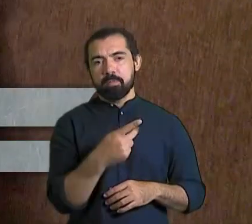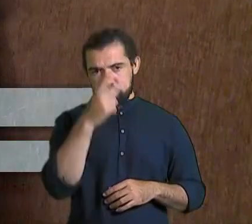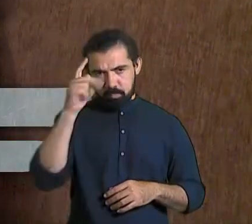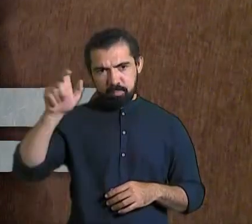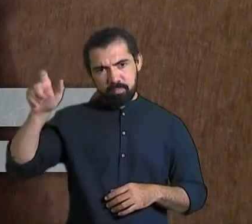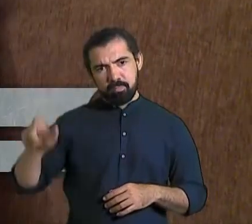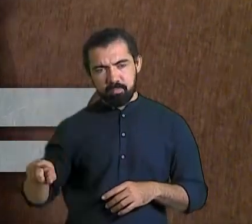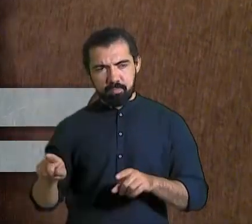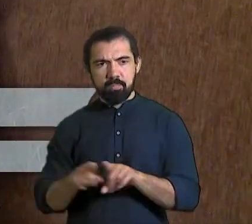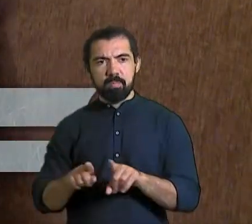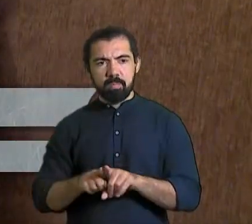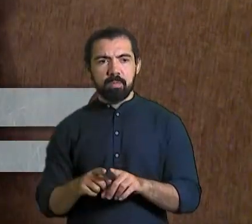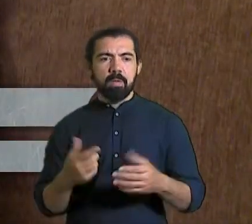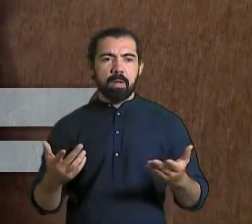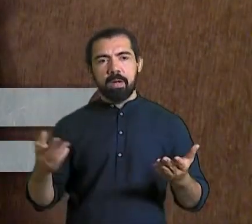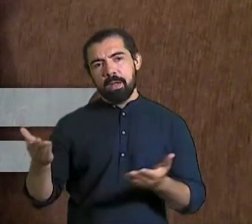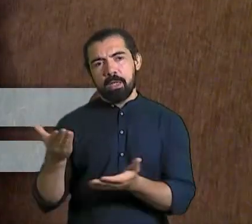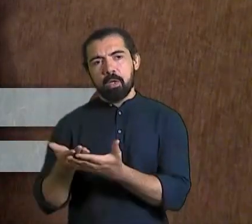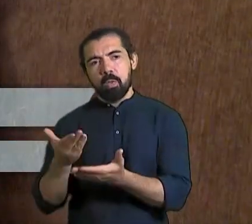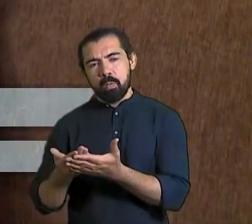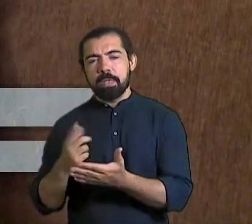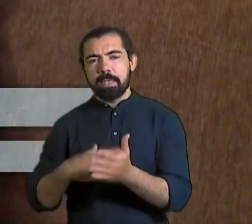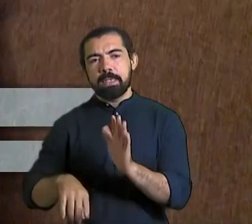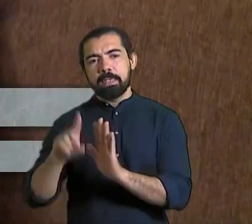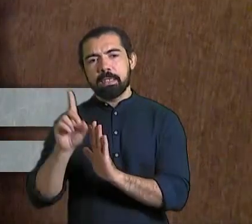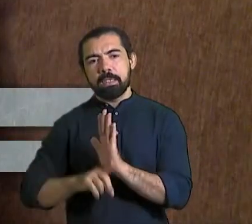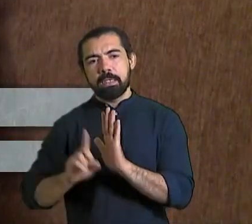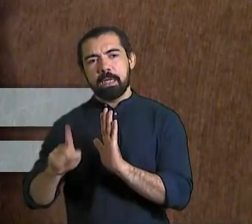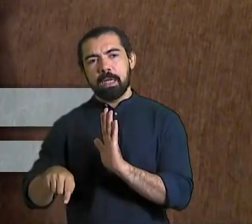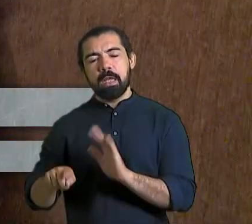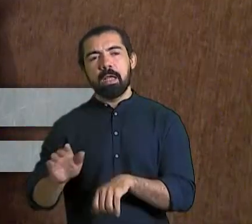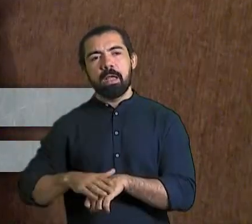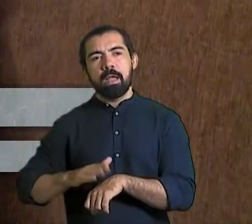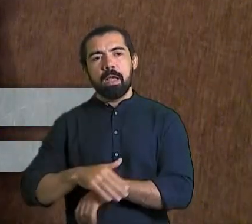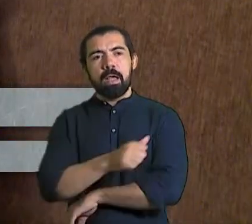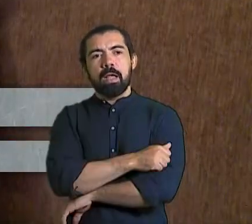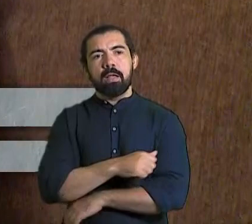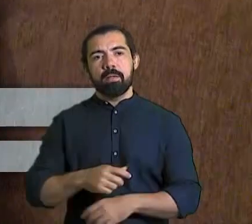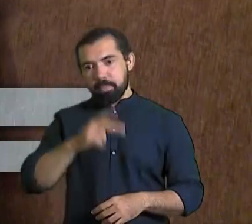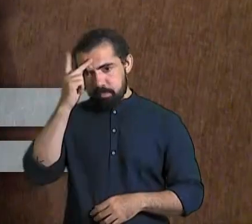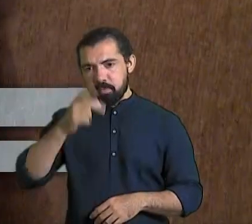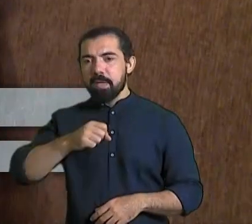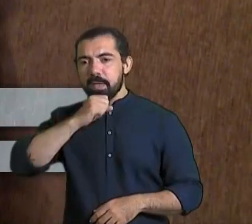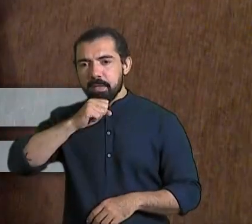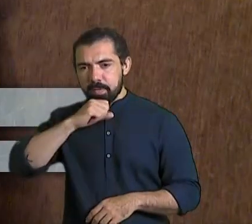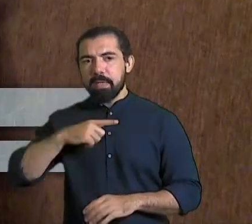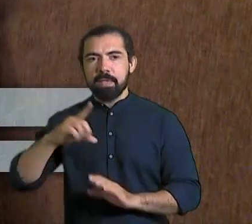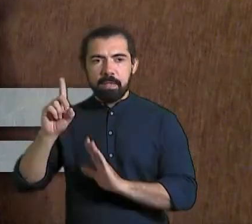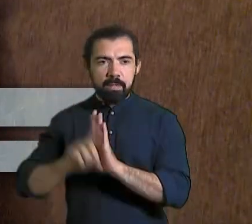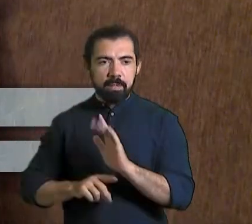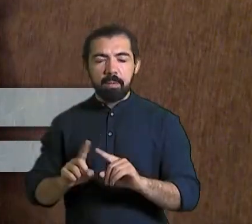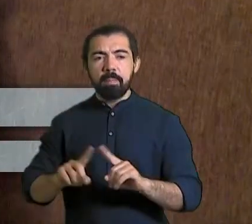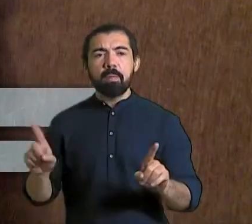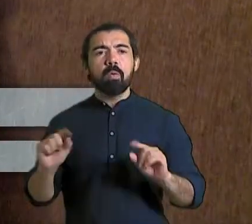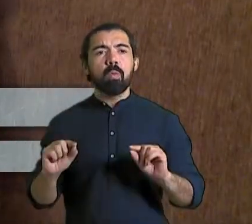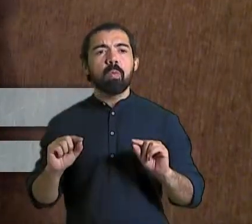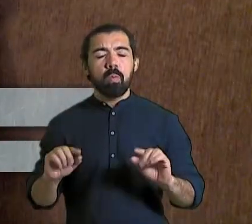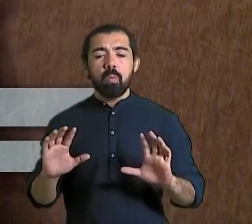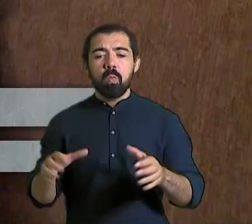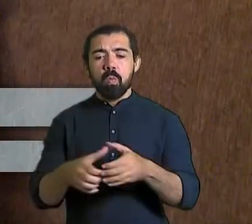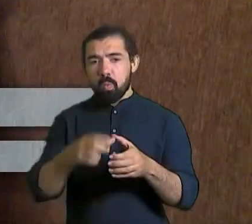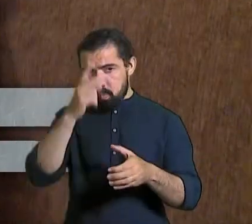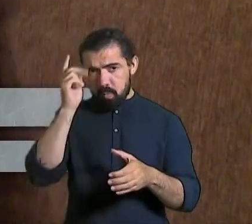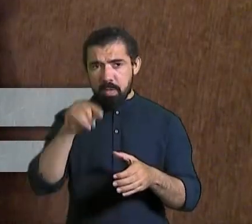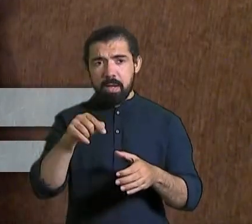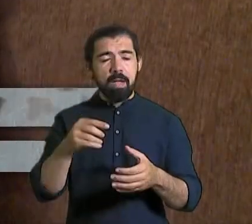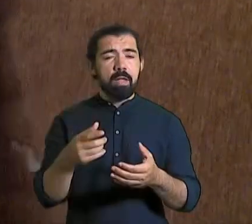pessoa. Não, porque a pessoa estuda, tem direito porque já é estudante. A pessoa é idoso, tem direito porque já é idoso. Mas fica um grupo de pessoas aí no